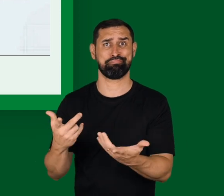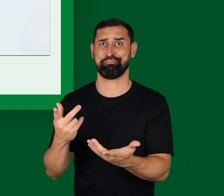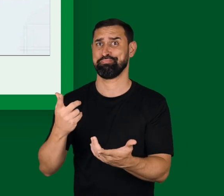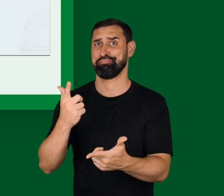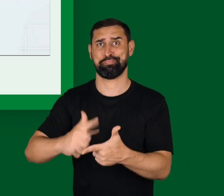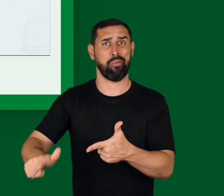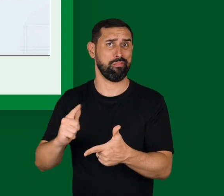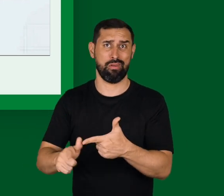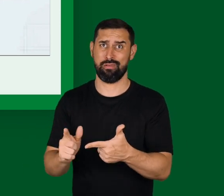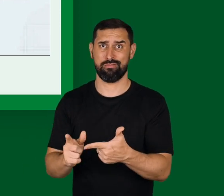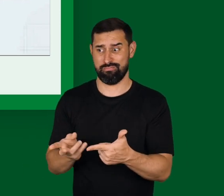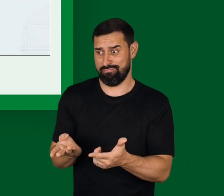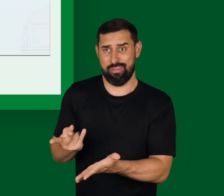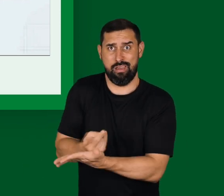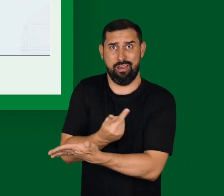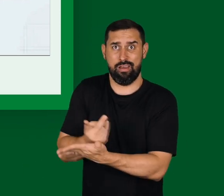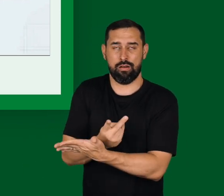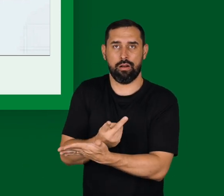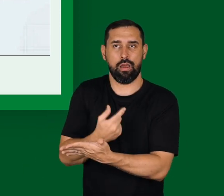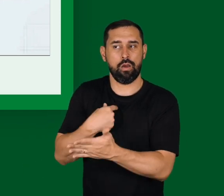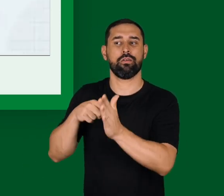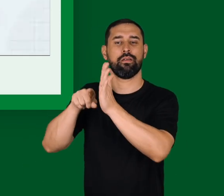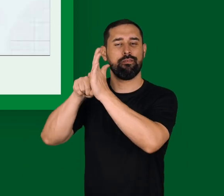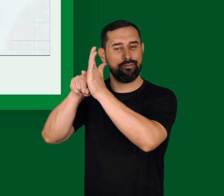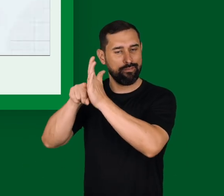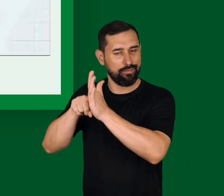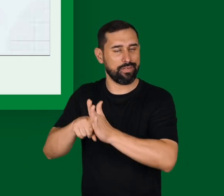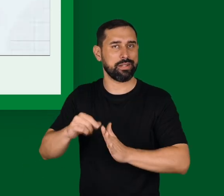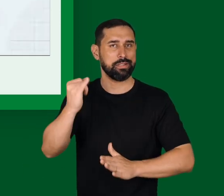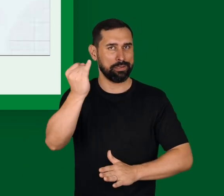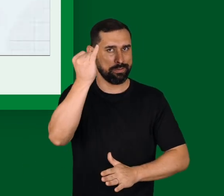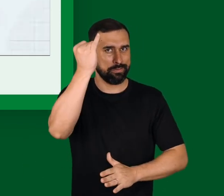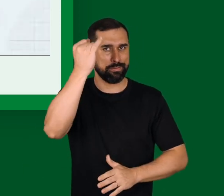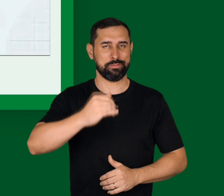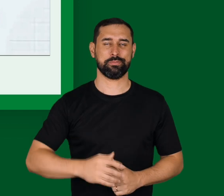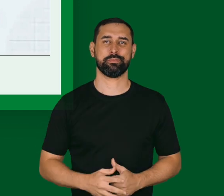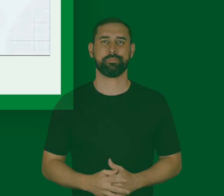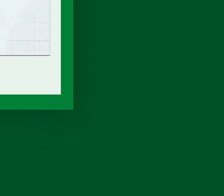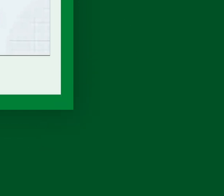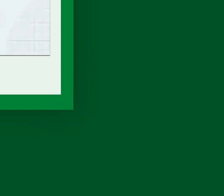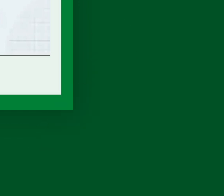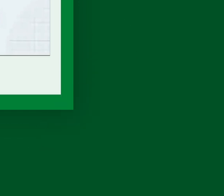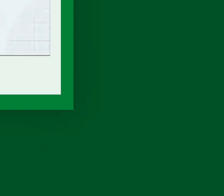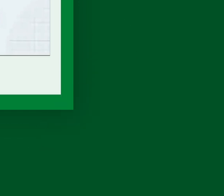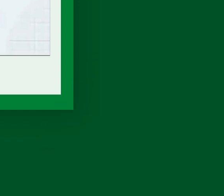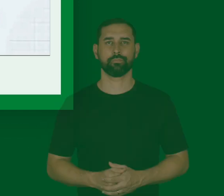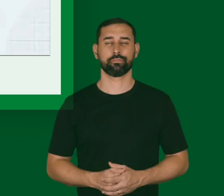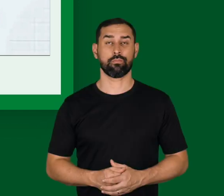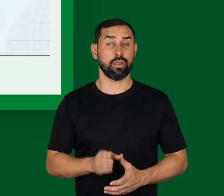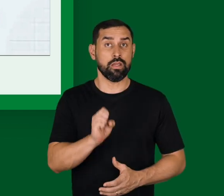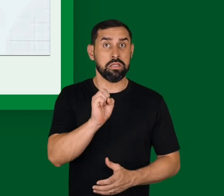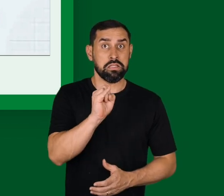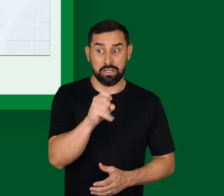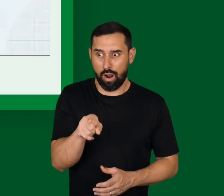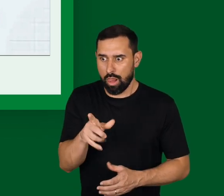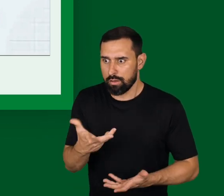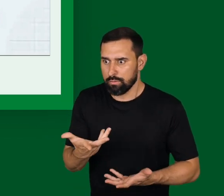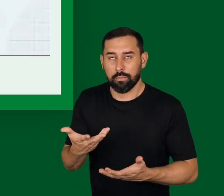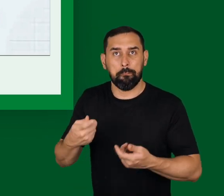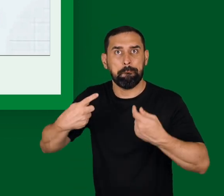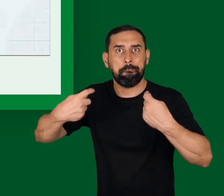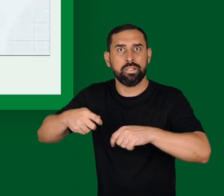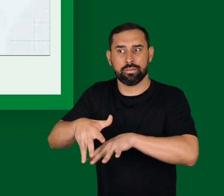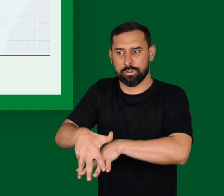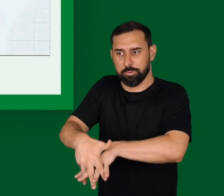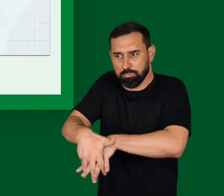aí não permitindo que ele funcione de forma adequada. Então, a gente tem que lembrar dessas condições. Na vigência